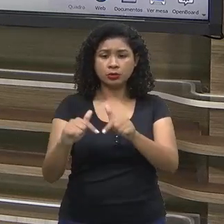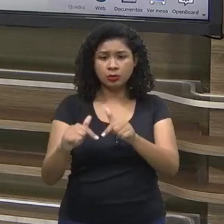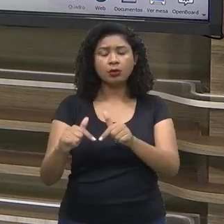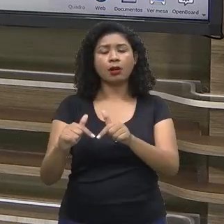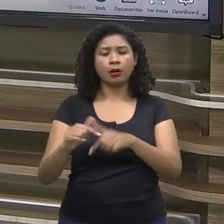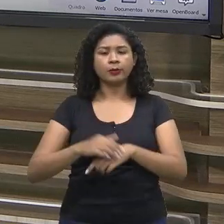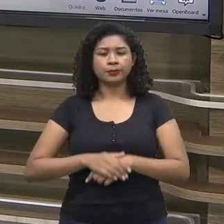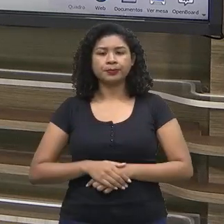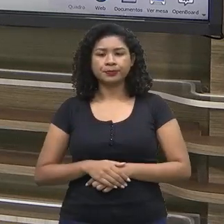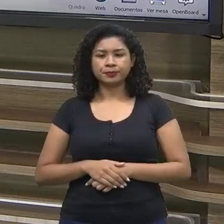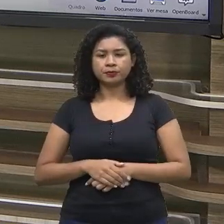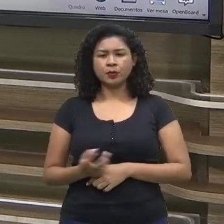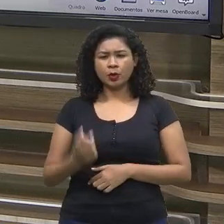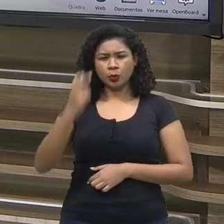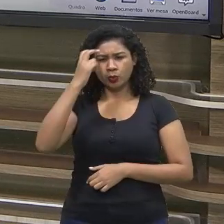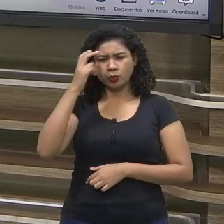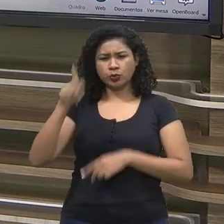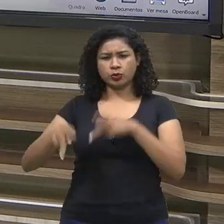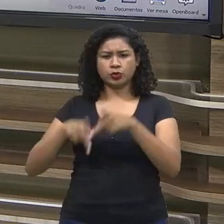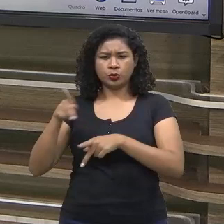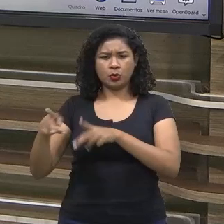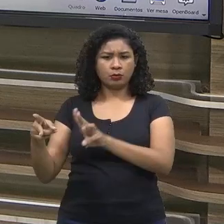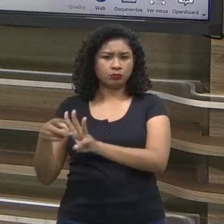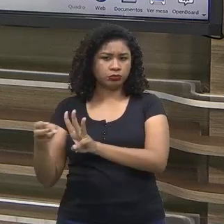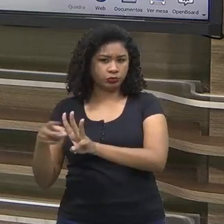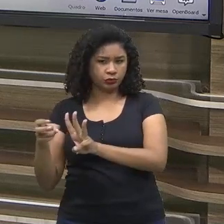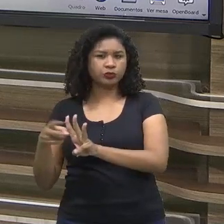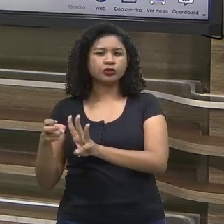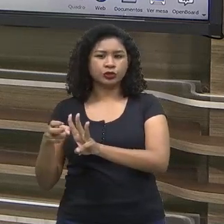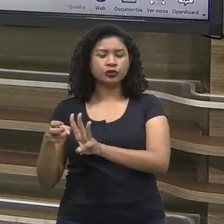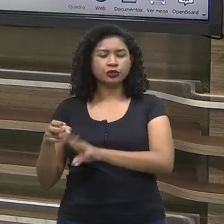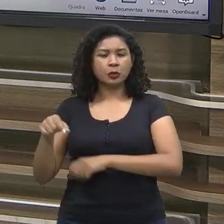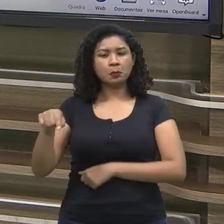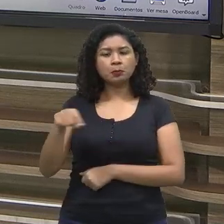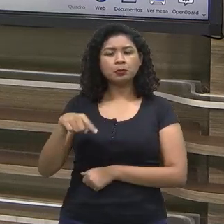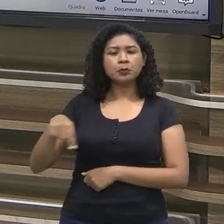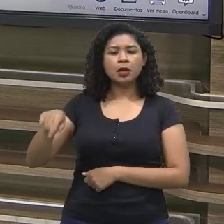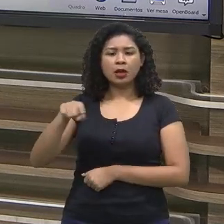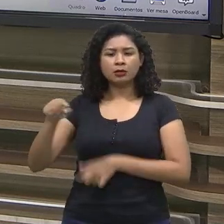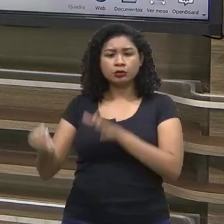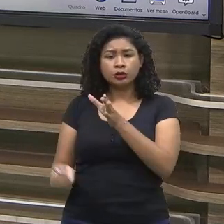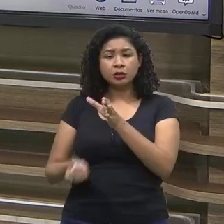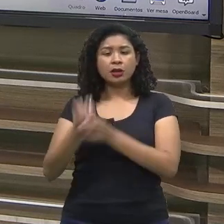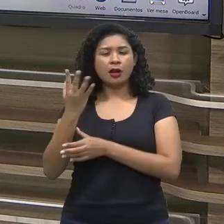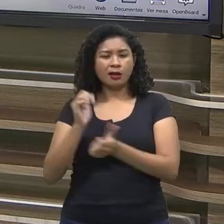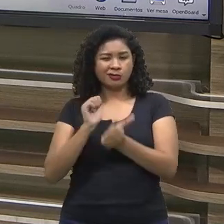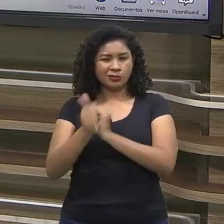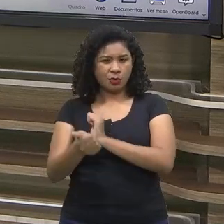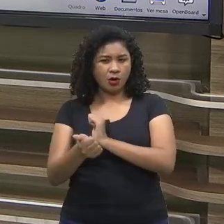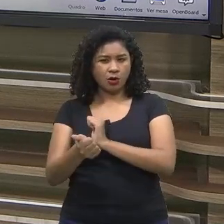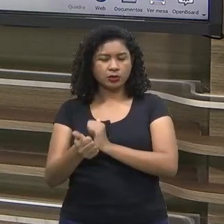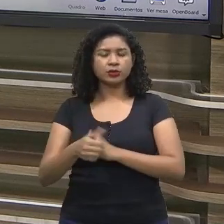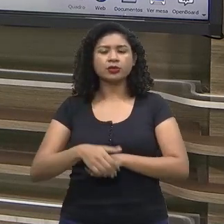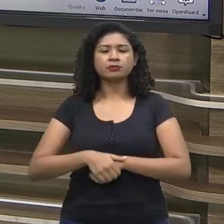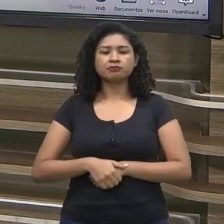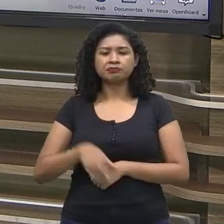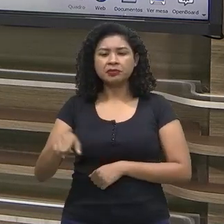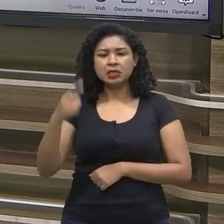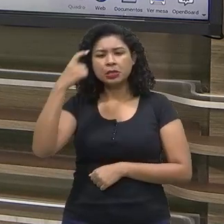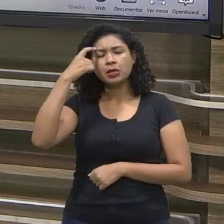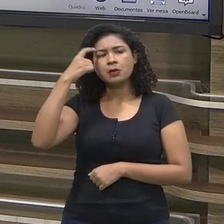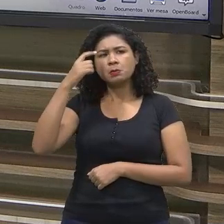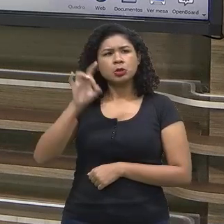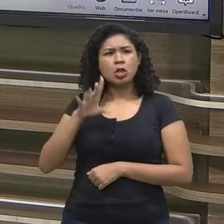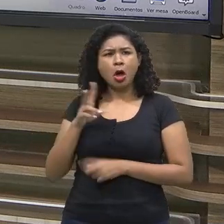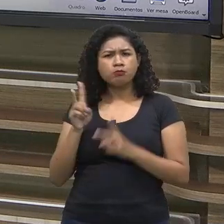indígena, para a tribo, né? A etnia que criou o ruca-ruca, essa luta não é